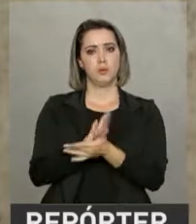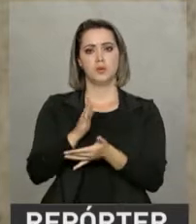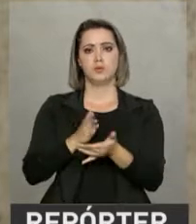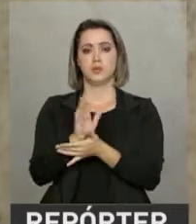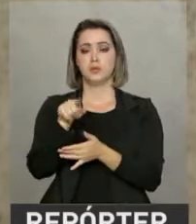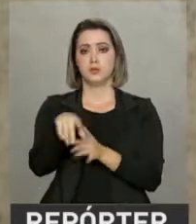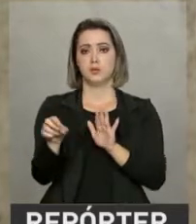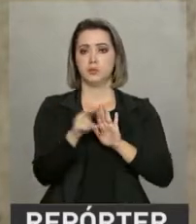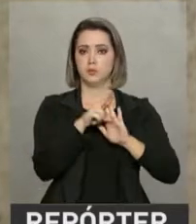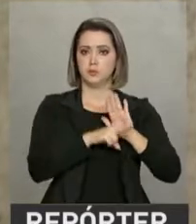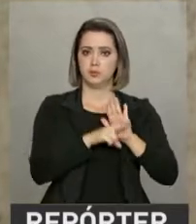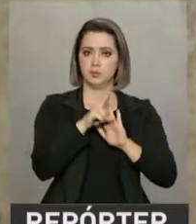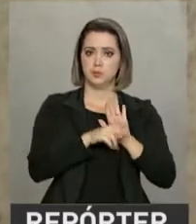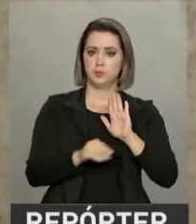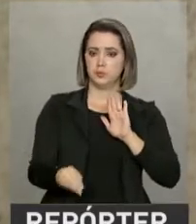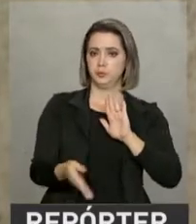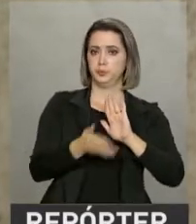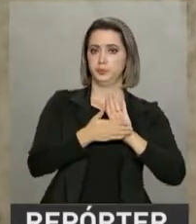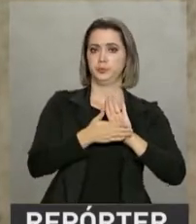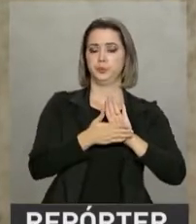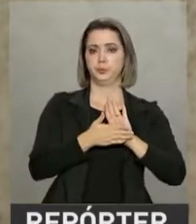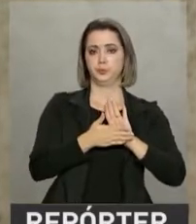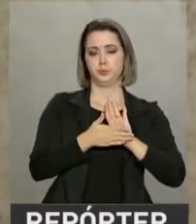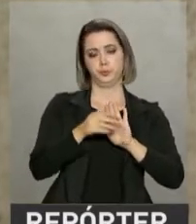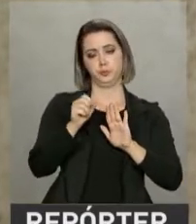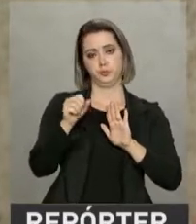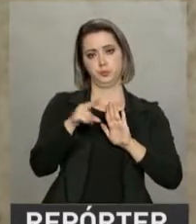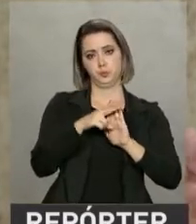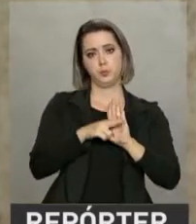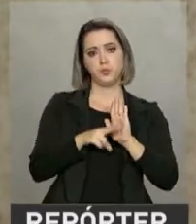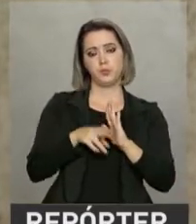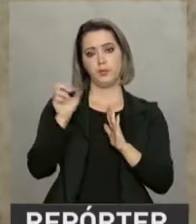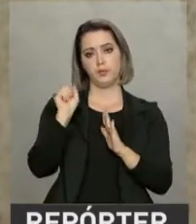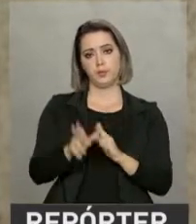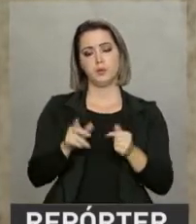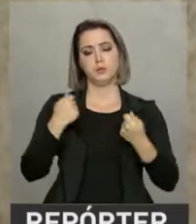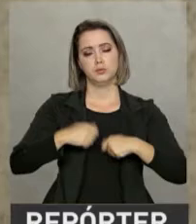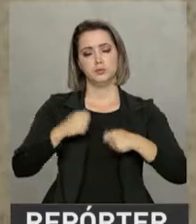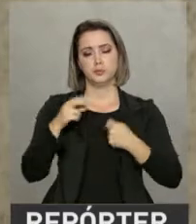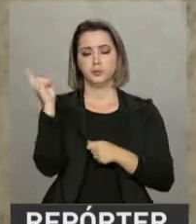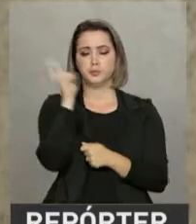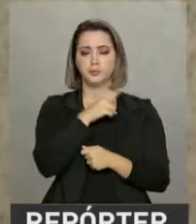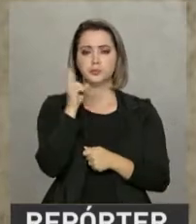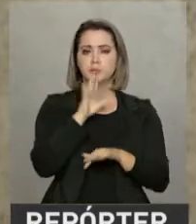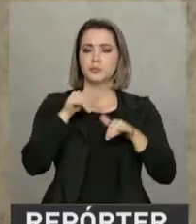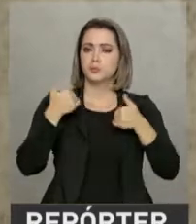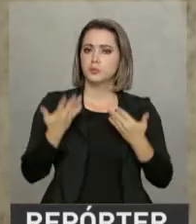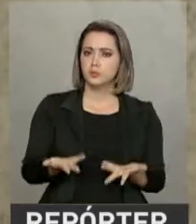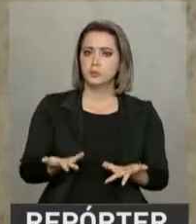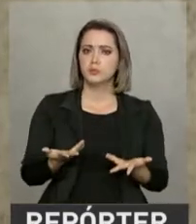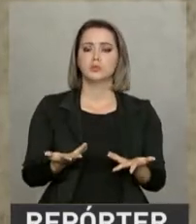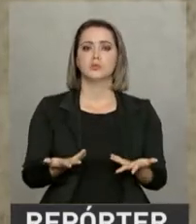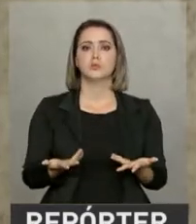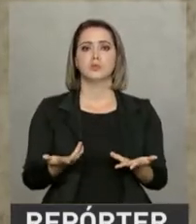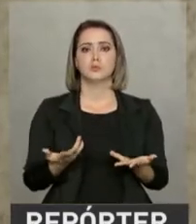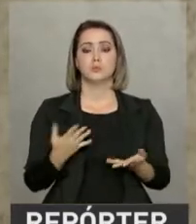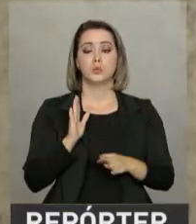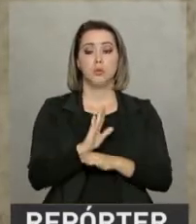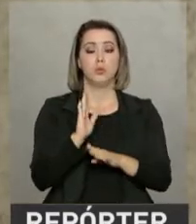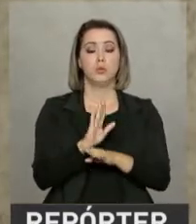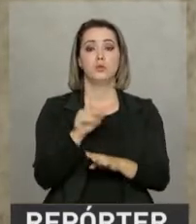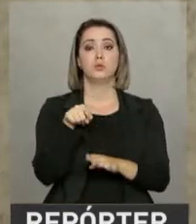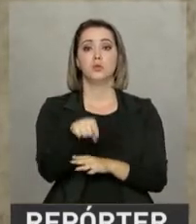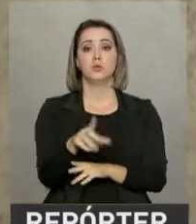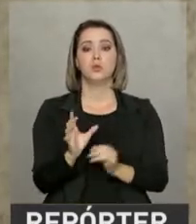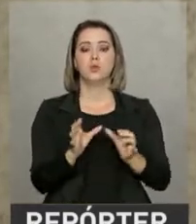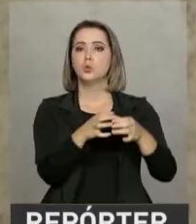e particularmente da PEC da Previdência. Portanto, temos que agilizar esse processo. Daí, obviamente, que a contribuição